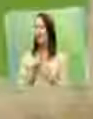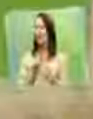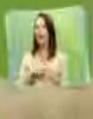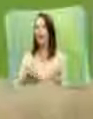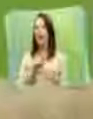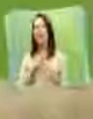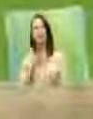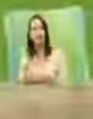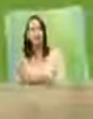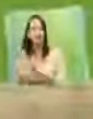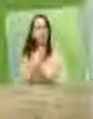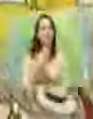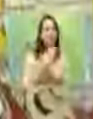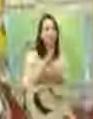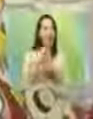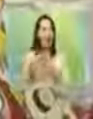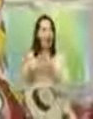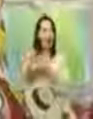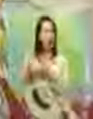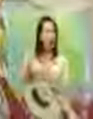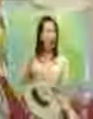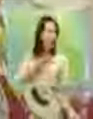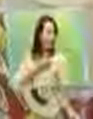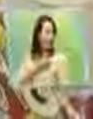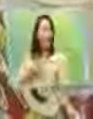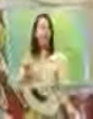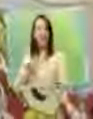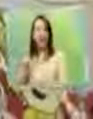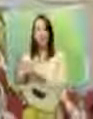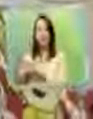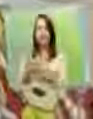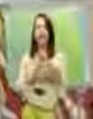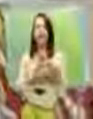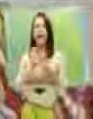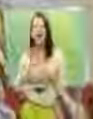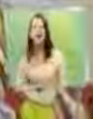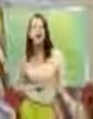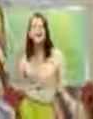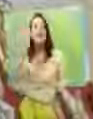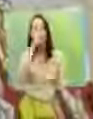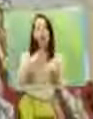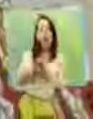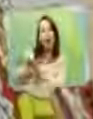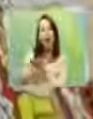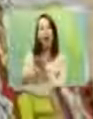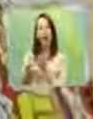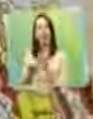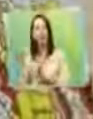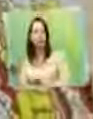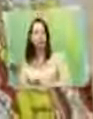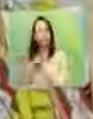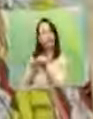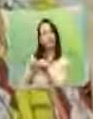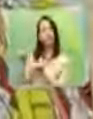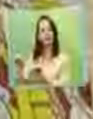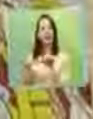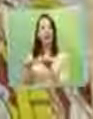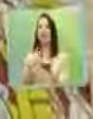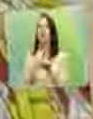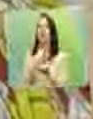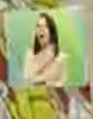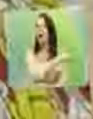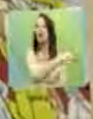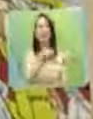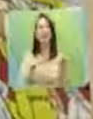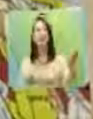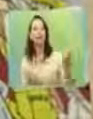nas trocas de favores e nos acordos entre as próprias oligarquias estaduais para se revezarem no poder,